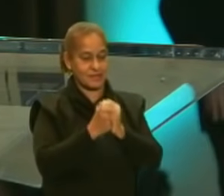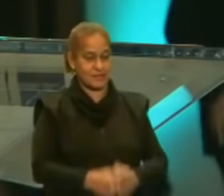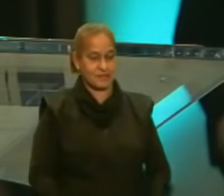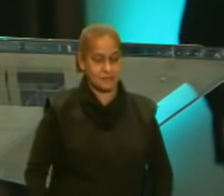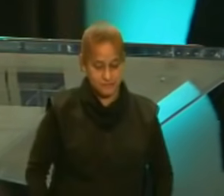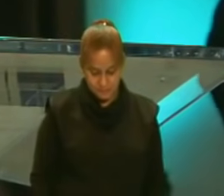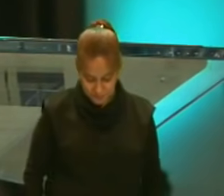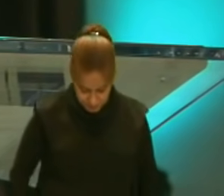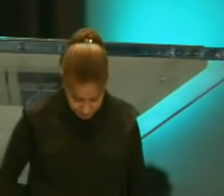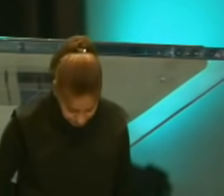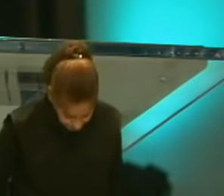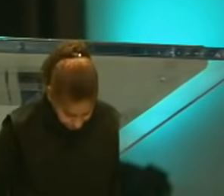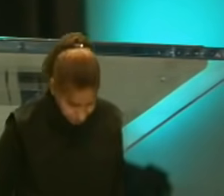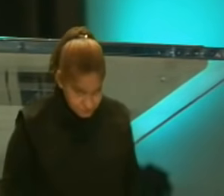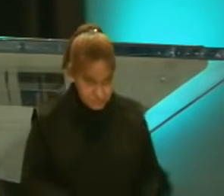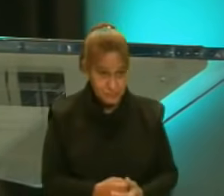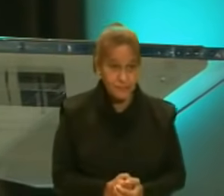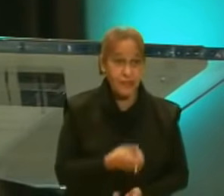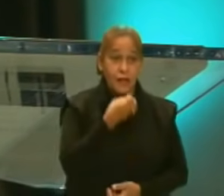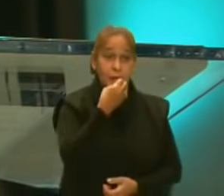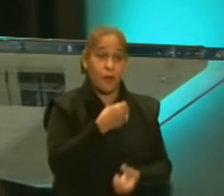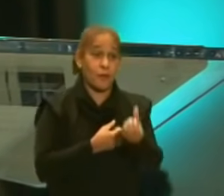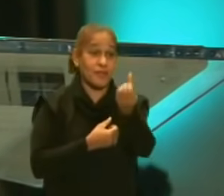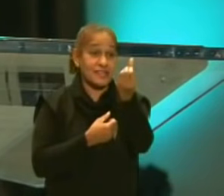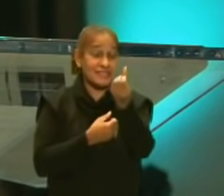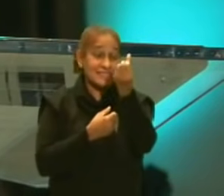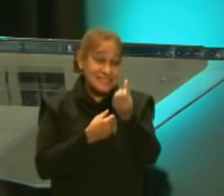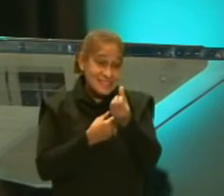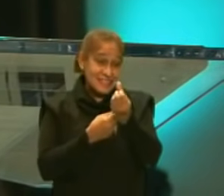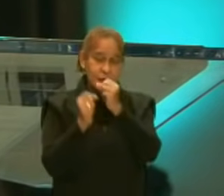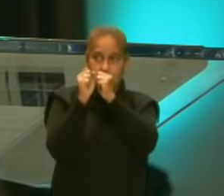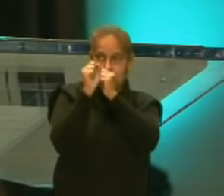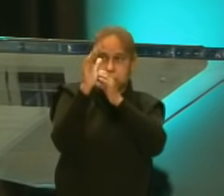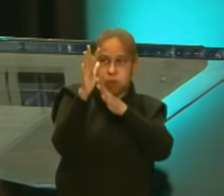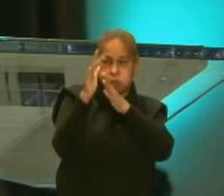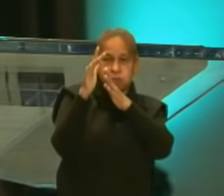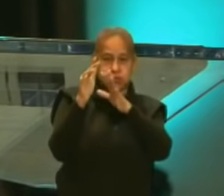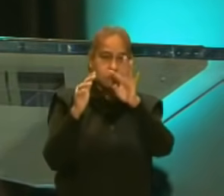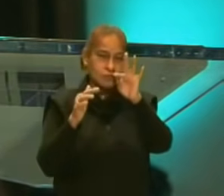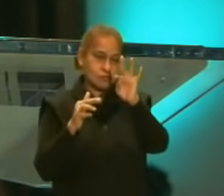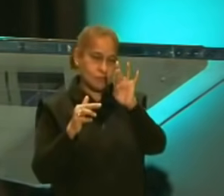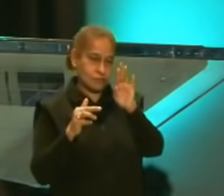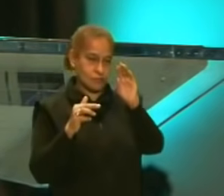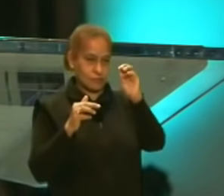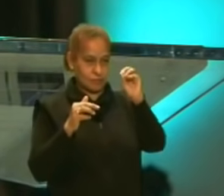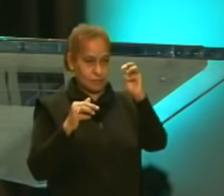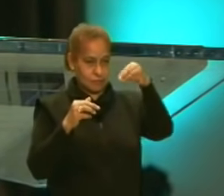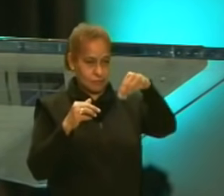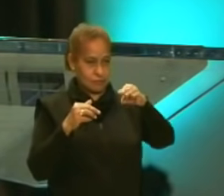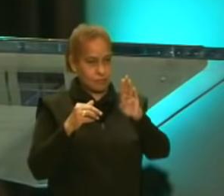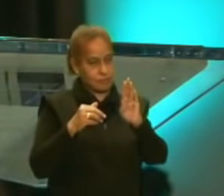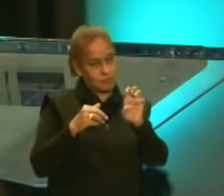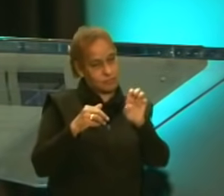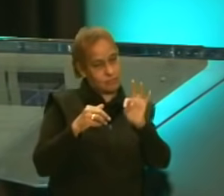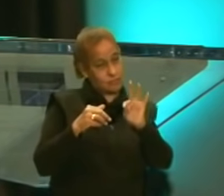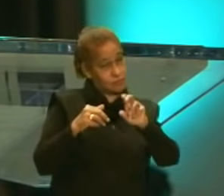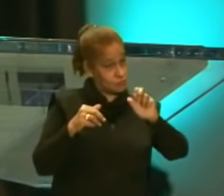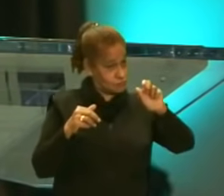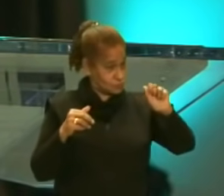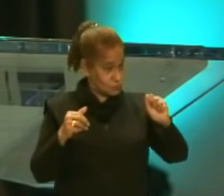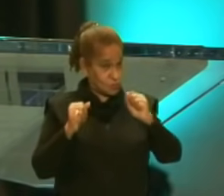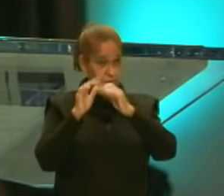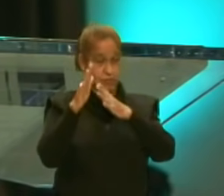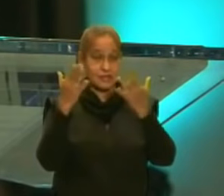amém. Bom, estamos na sexta trombeta. E nessa trombeta agora nós vamos observar